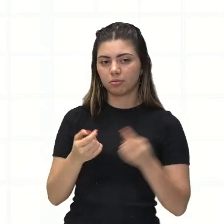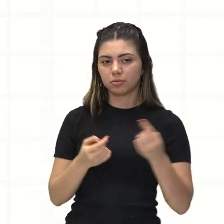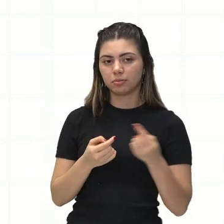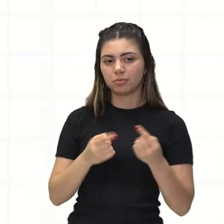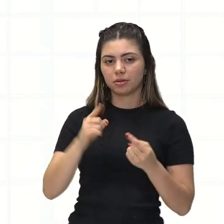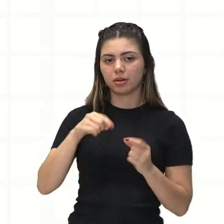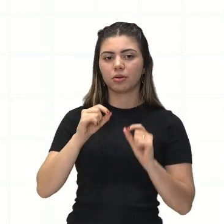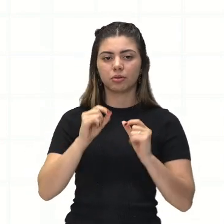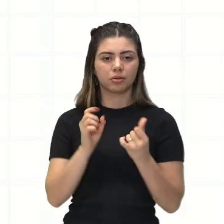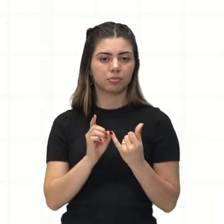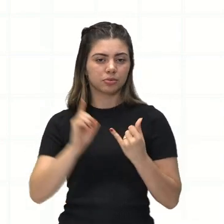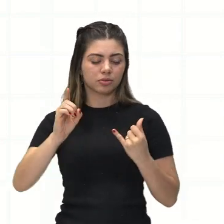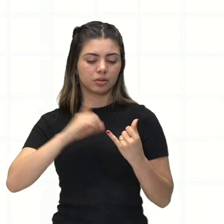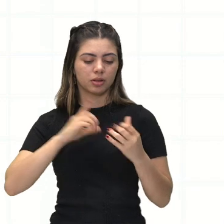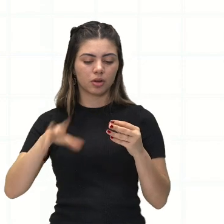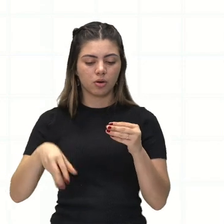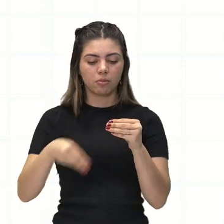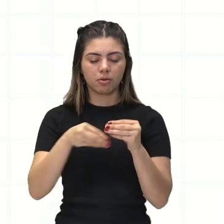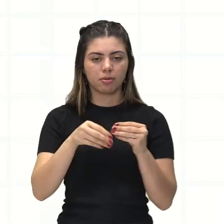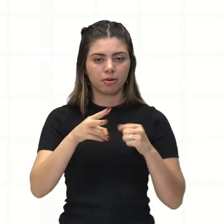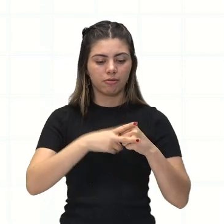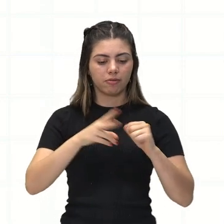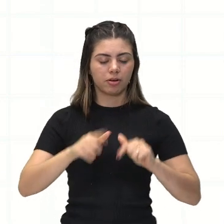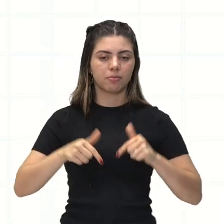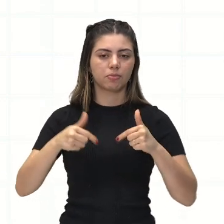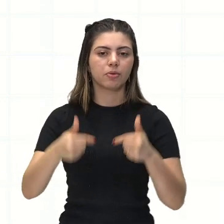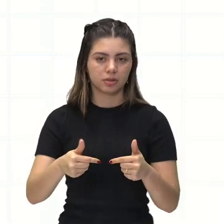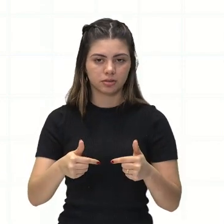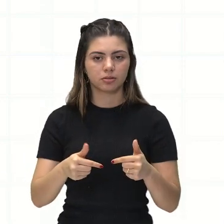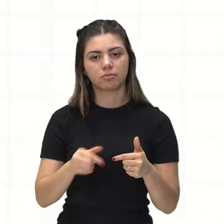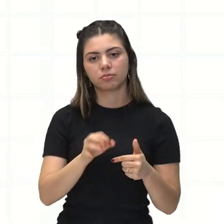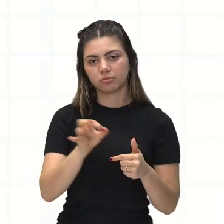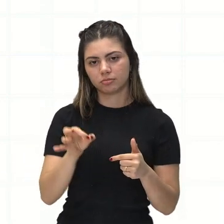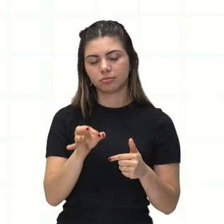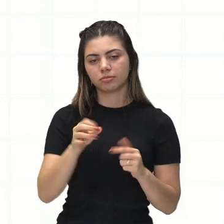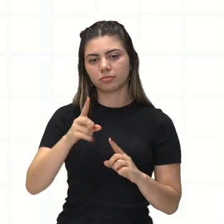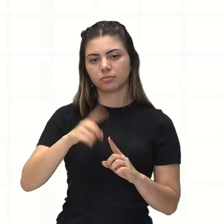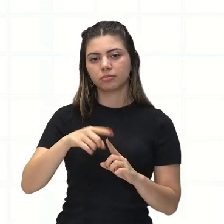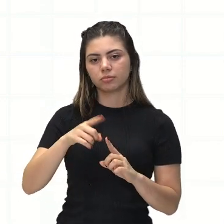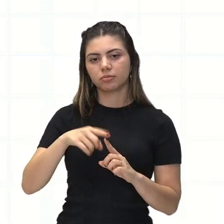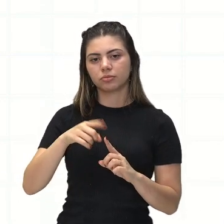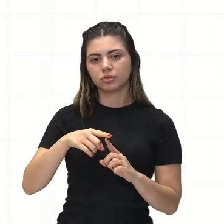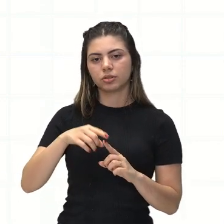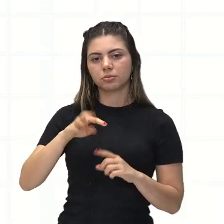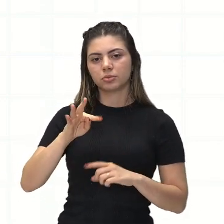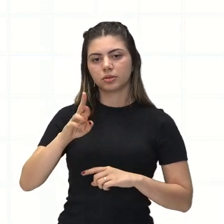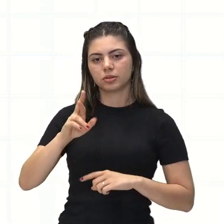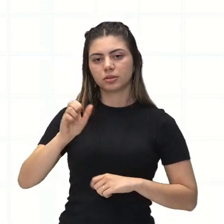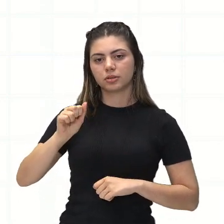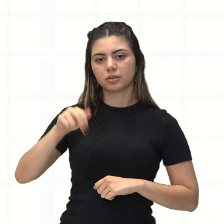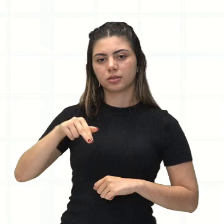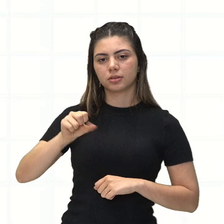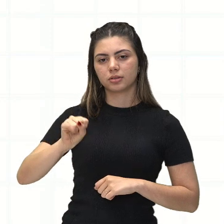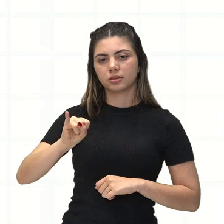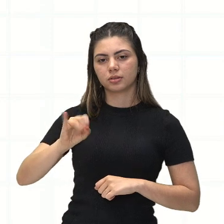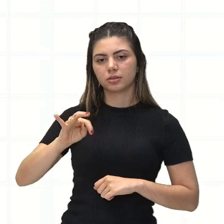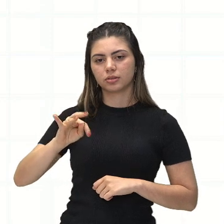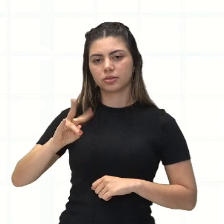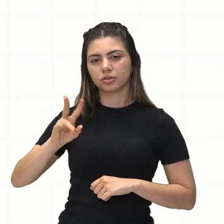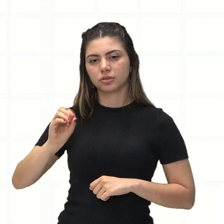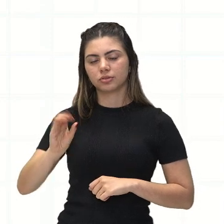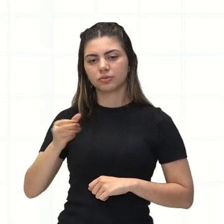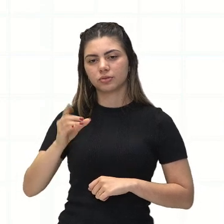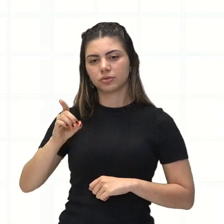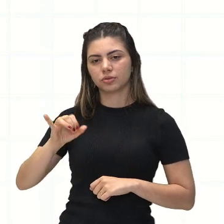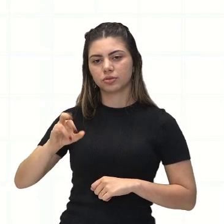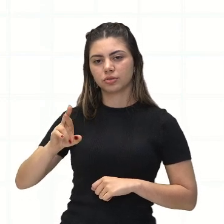vai complementar a ação expressa pelo verbo transitivo direto. Eu também tenho que sempre pensar nesse verbo e que tipo de pergunta eu farei a ele. E